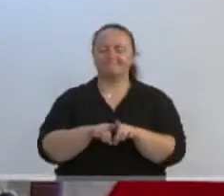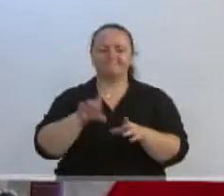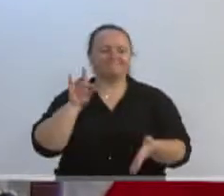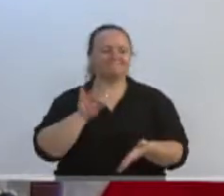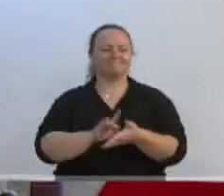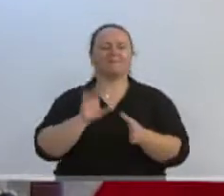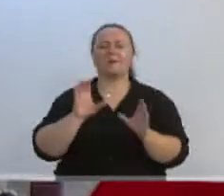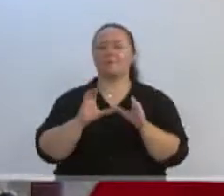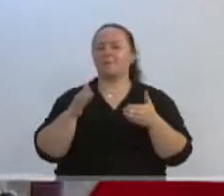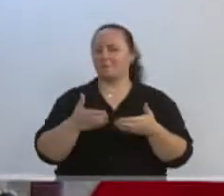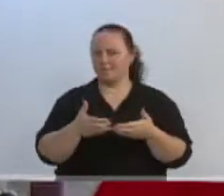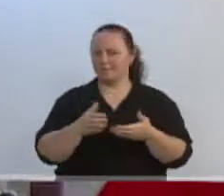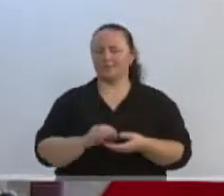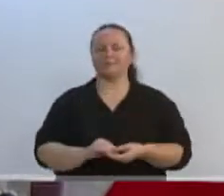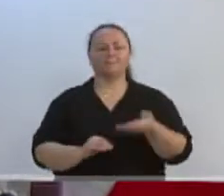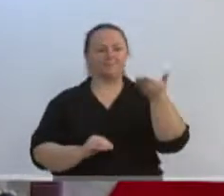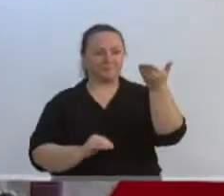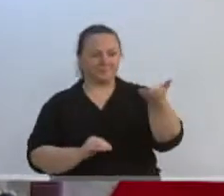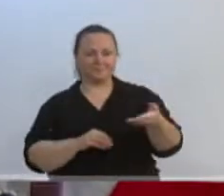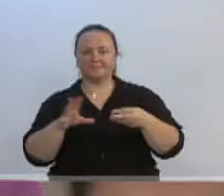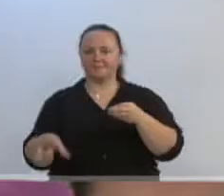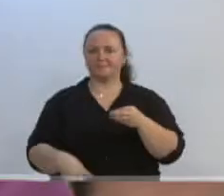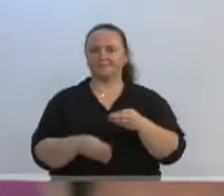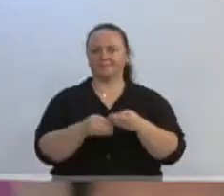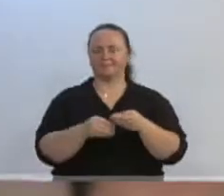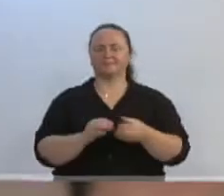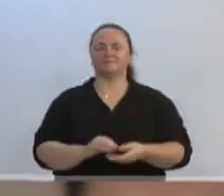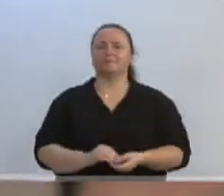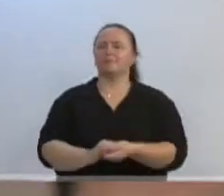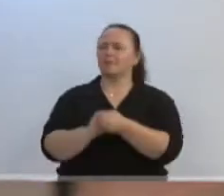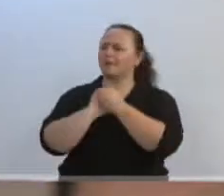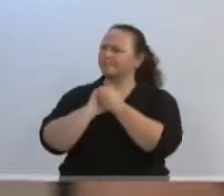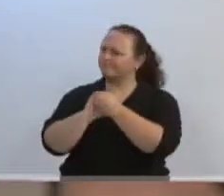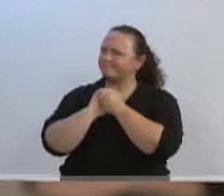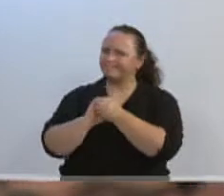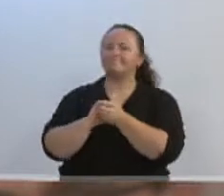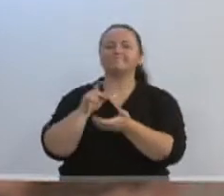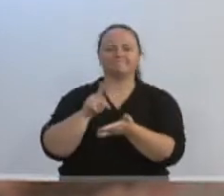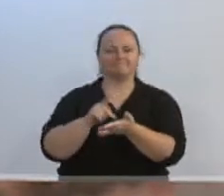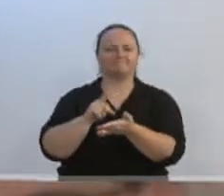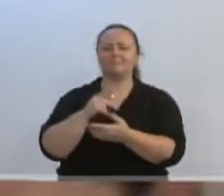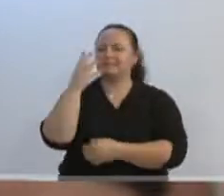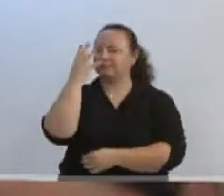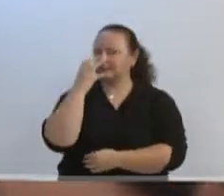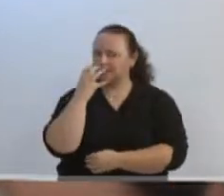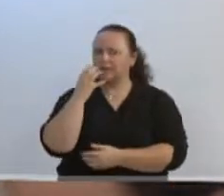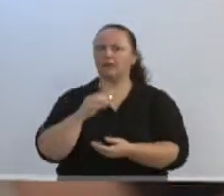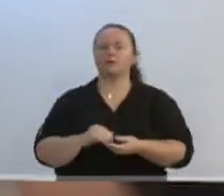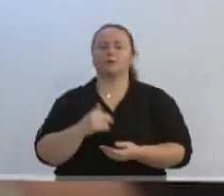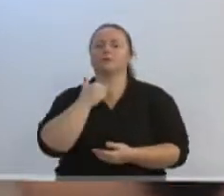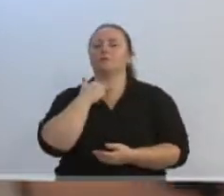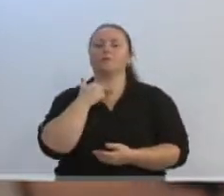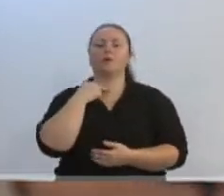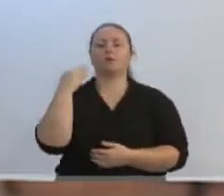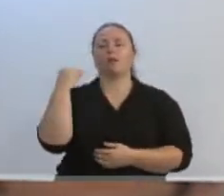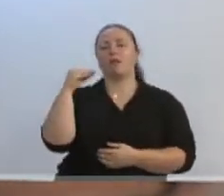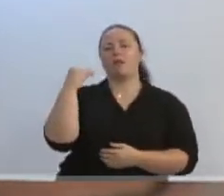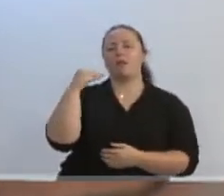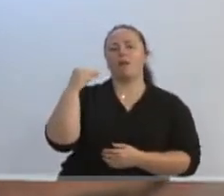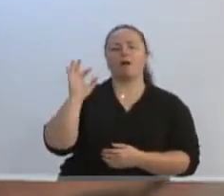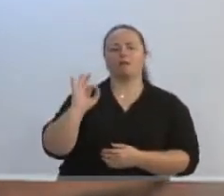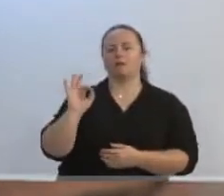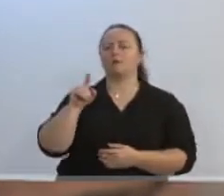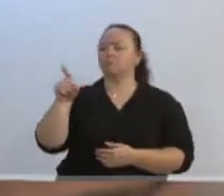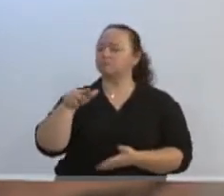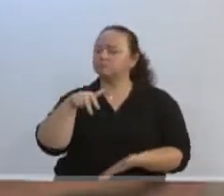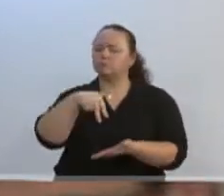nossa comissão. Concedo também a parte do vereador. Vereador, primeiro eu quero lhe dar parabéns, porque é uma questão muito séria e não pode ser politizada. E o senhor vem